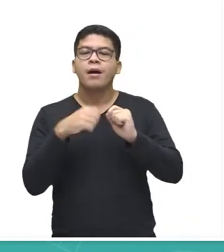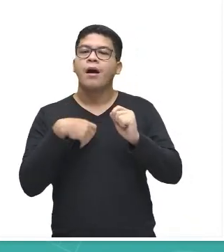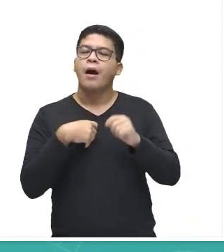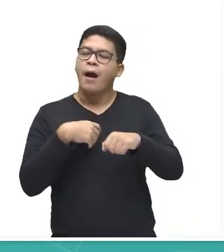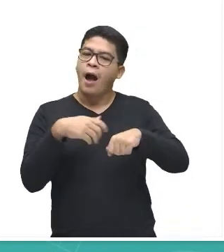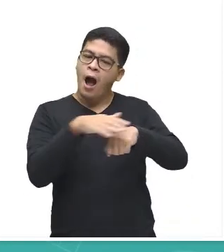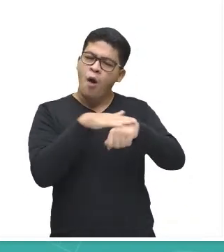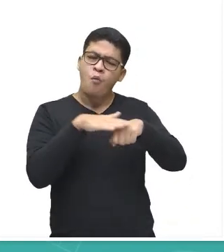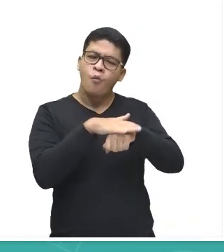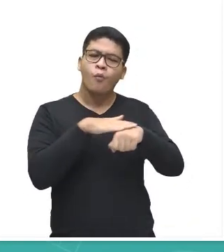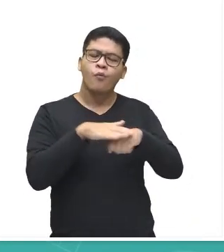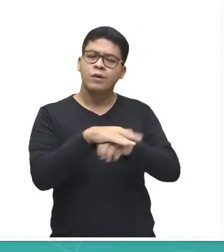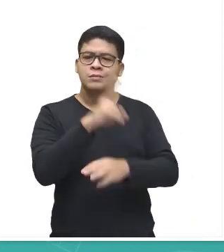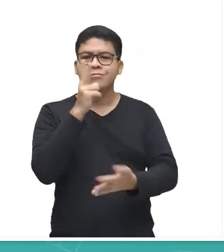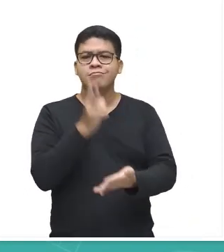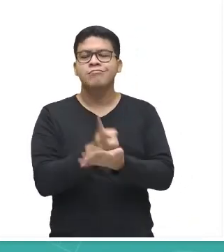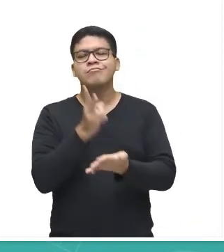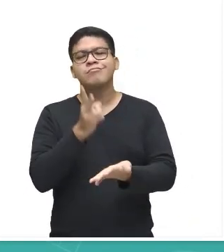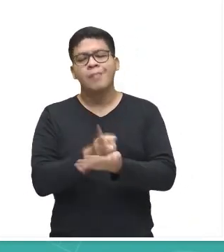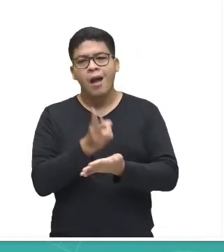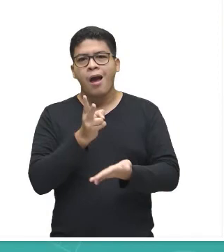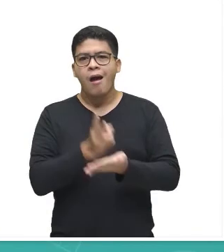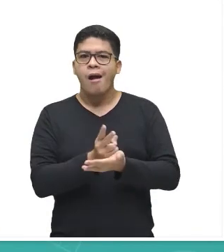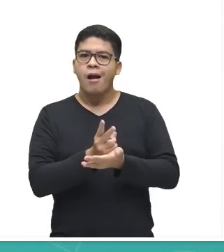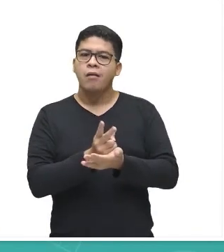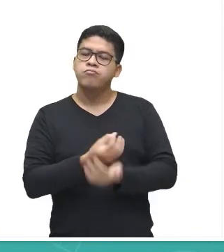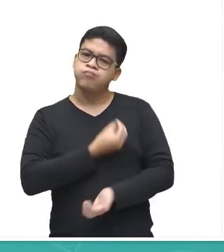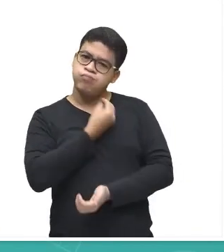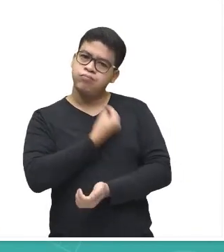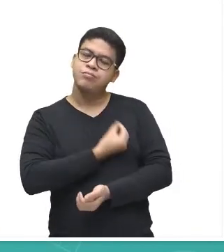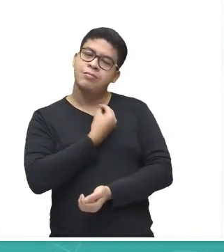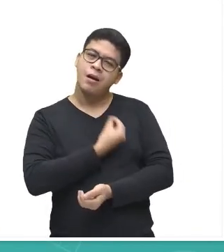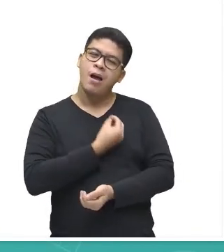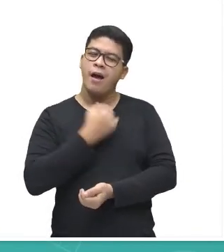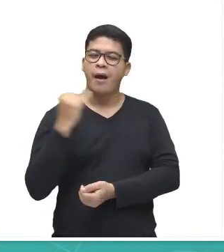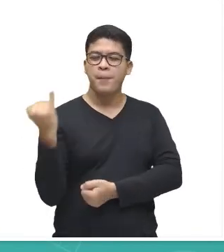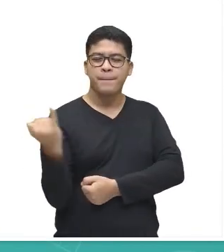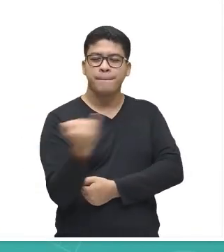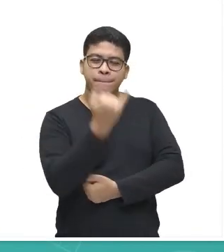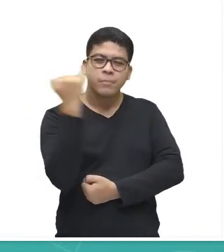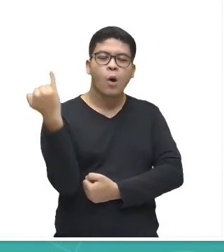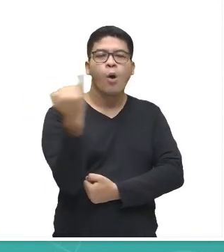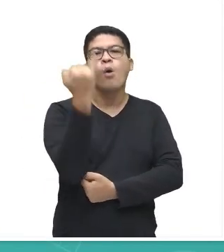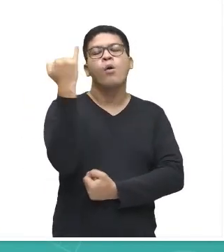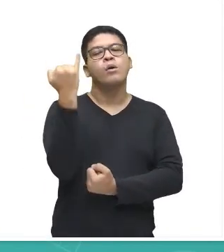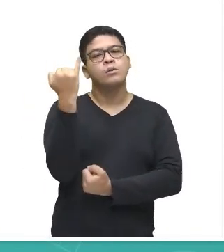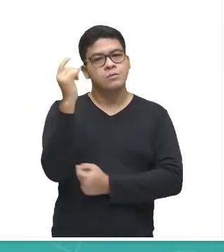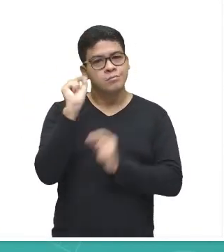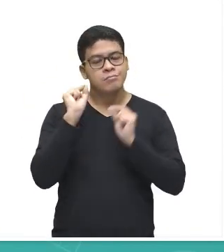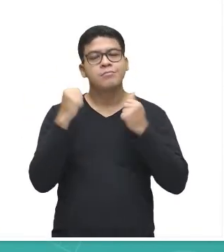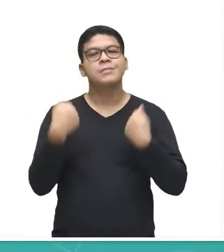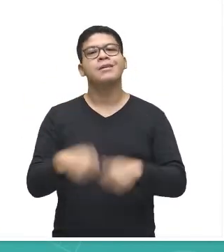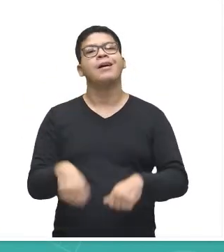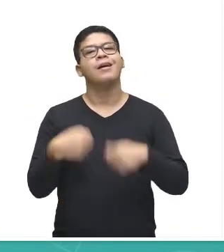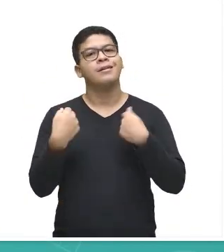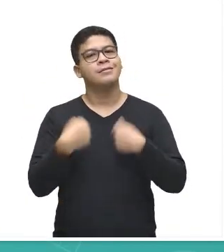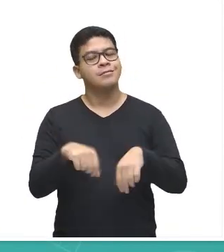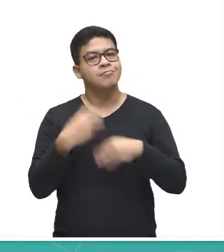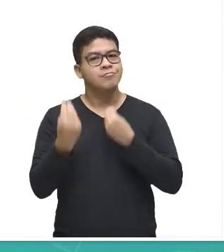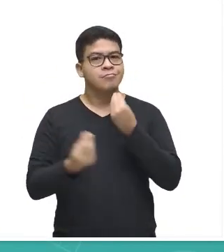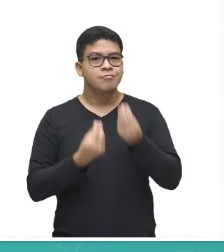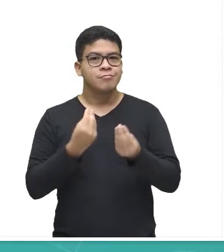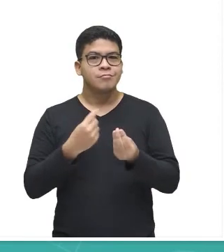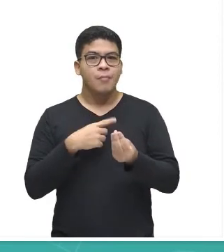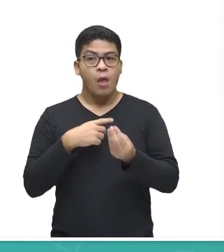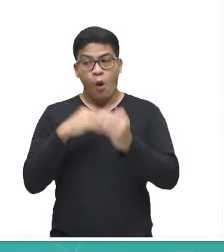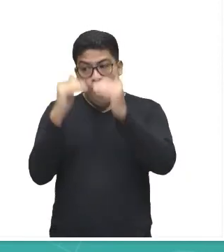presente sempre, né, gente? É muito importante ter um bom diálogo. O respeito acima